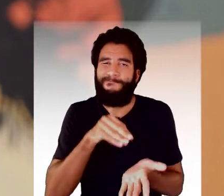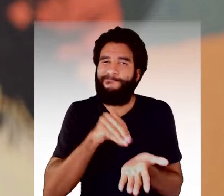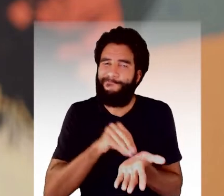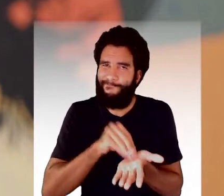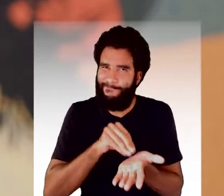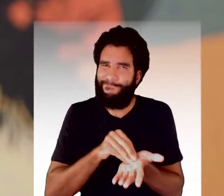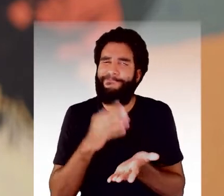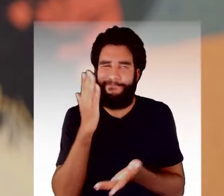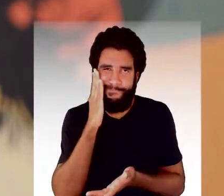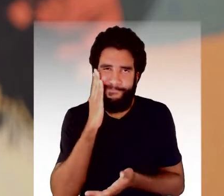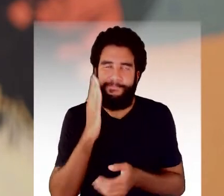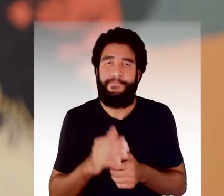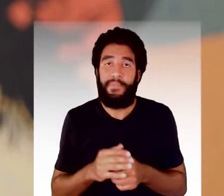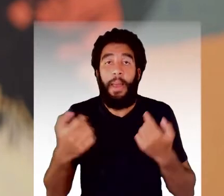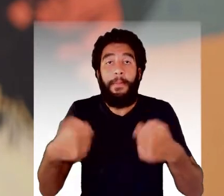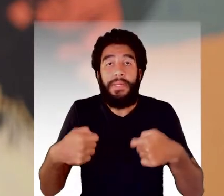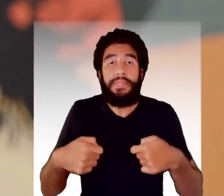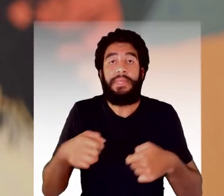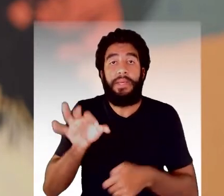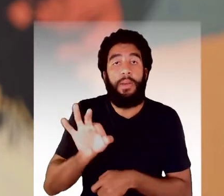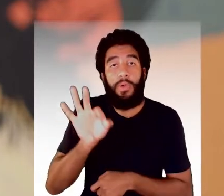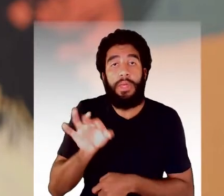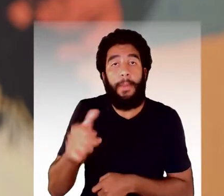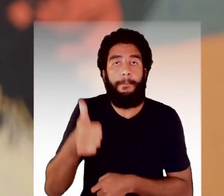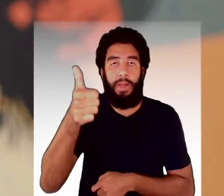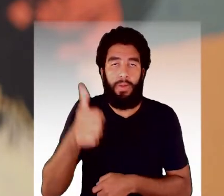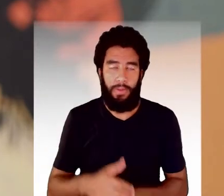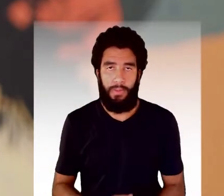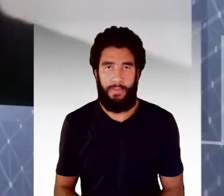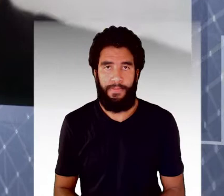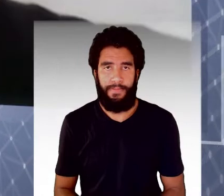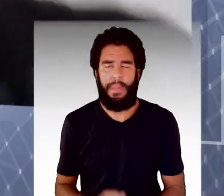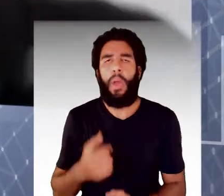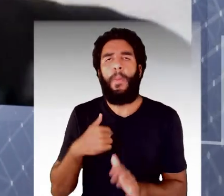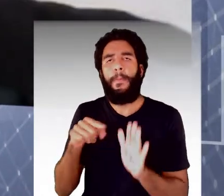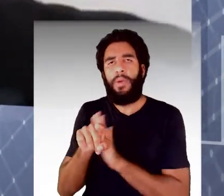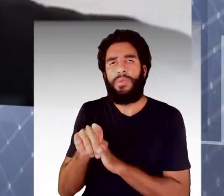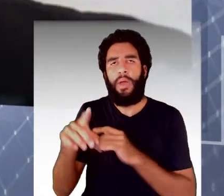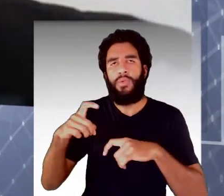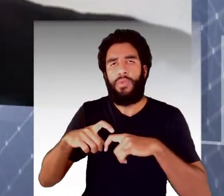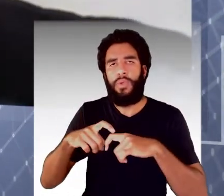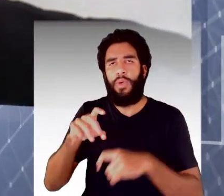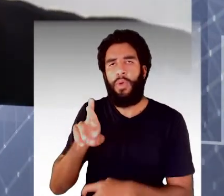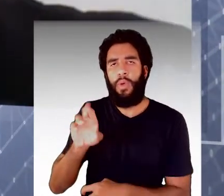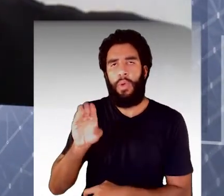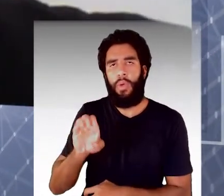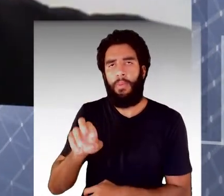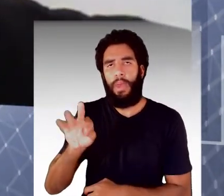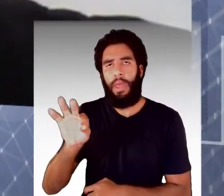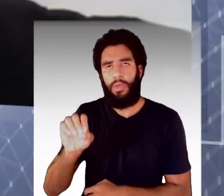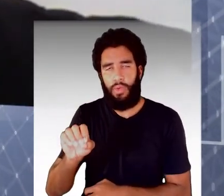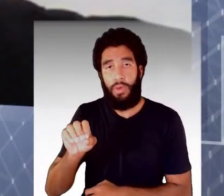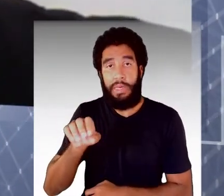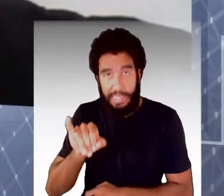Roberto Ruiz. O senhor considera um retrocesso caso essa flexibilização venha a acontecer? Pois é, Samantha, essa é uma questão. O símbolo